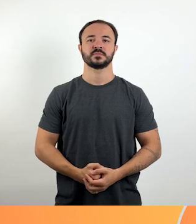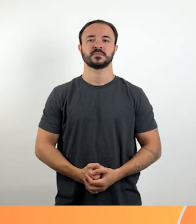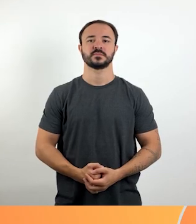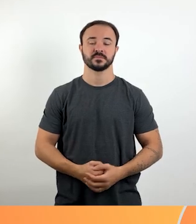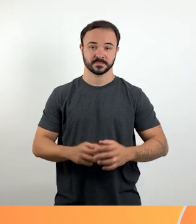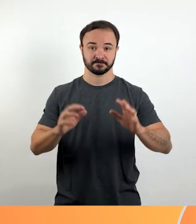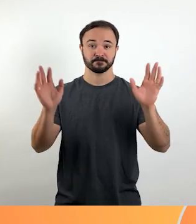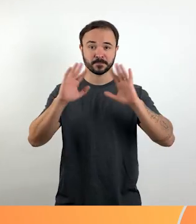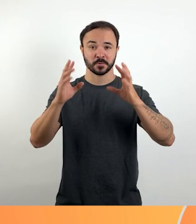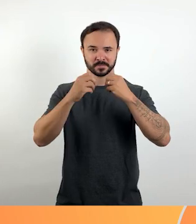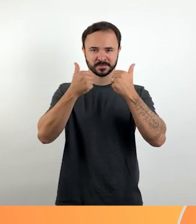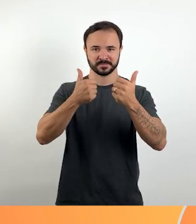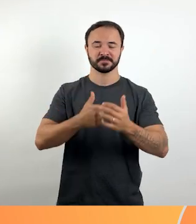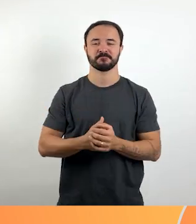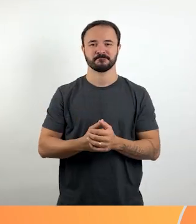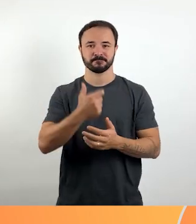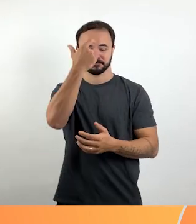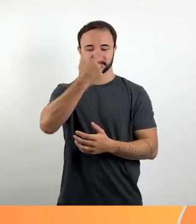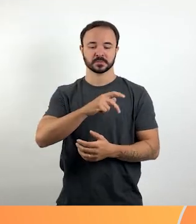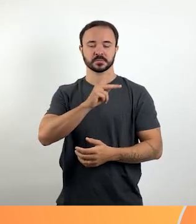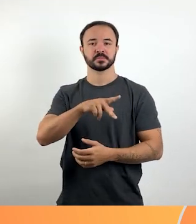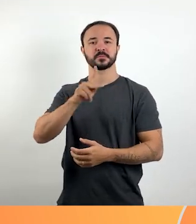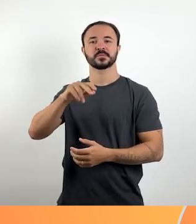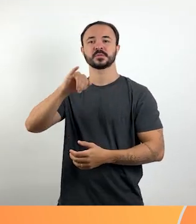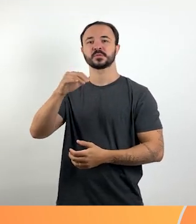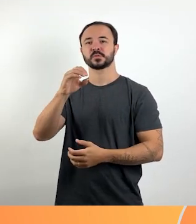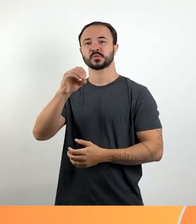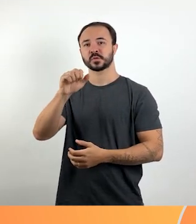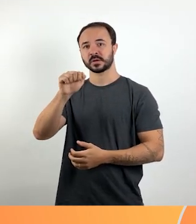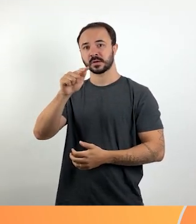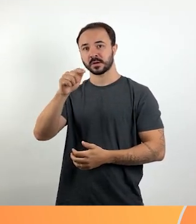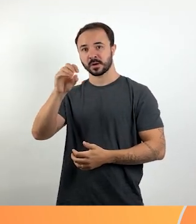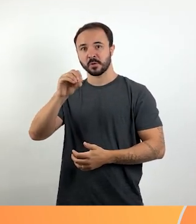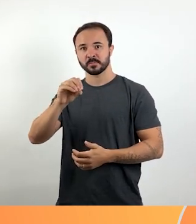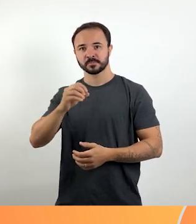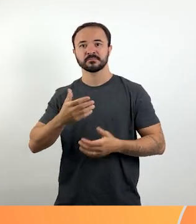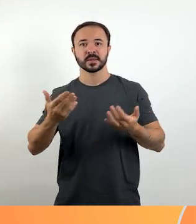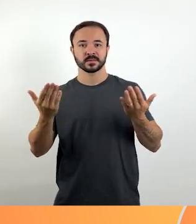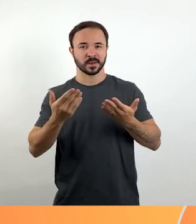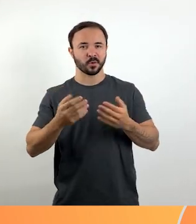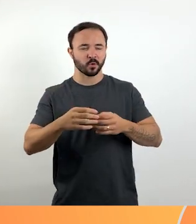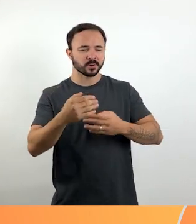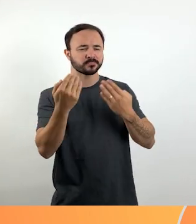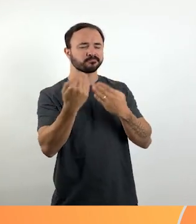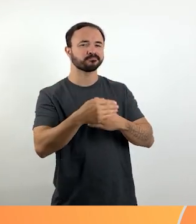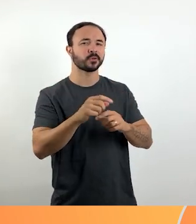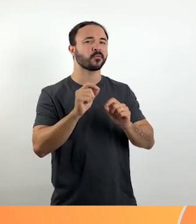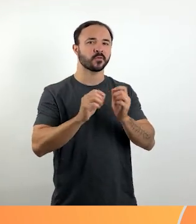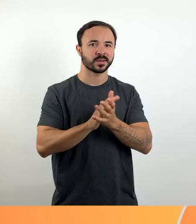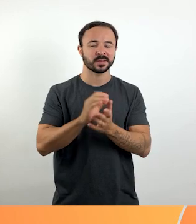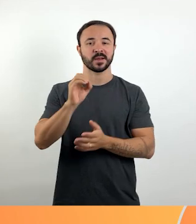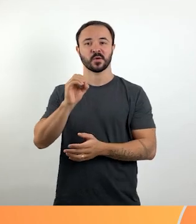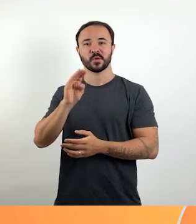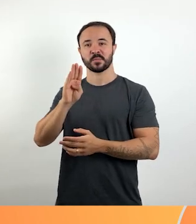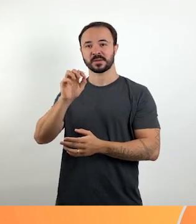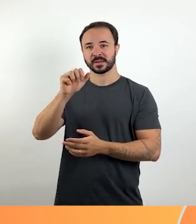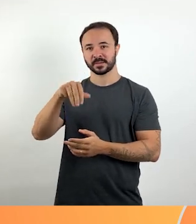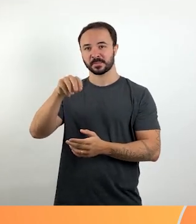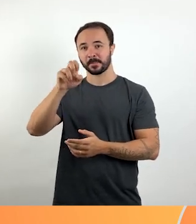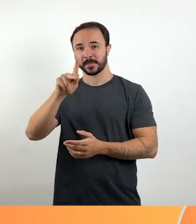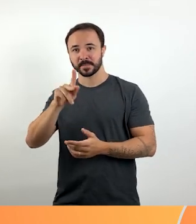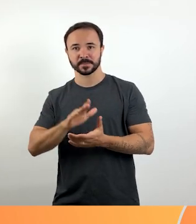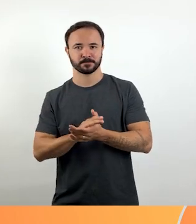Olá pessoal, tudo bem? Eu sou o professor João Vitor e você está no Momento OBMEP. E para a aula de hoje, eu tenho